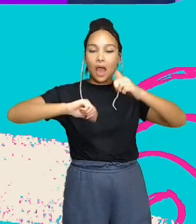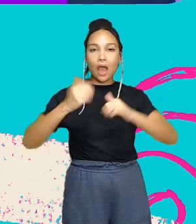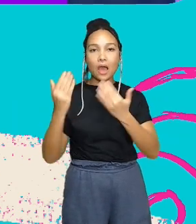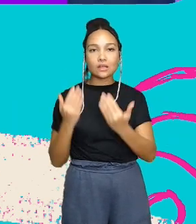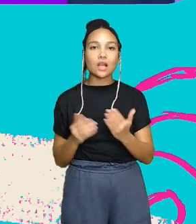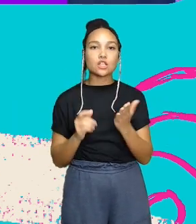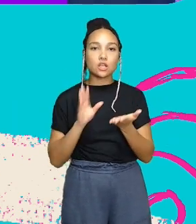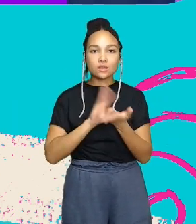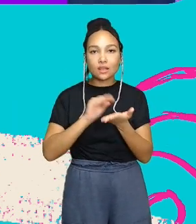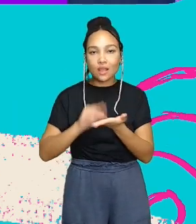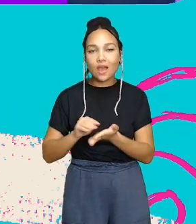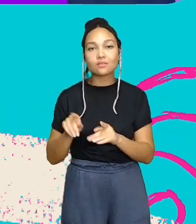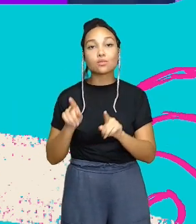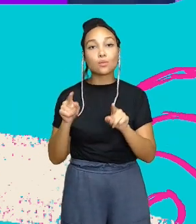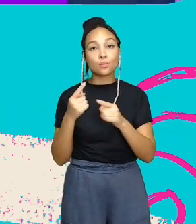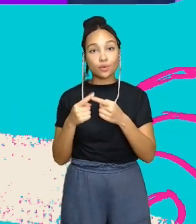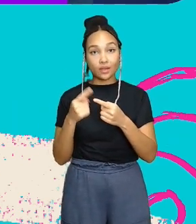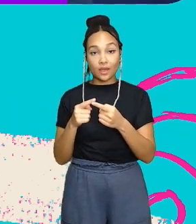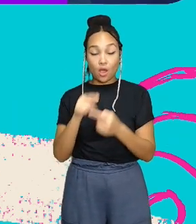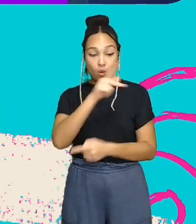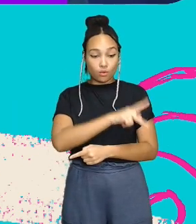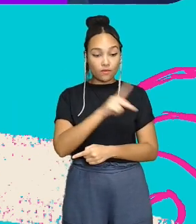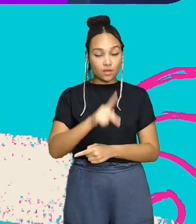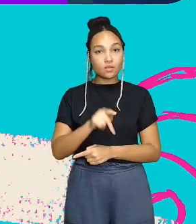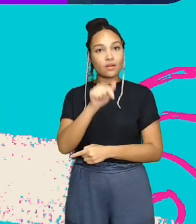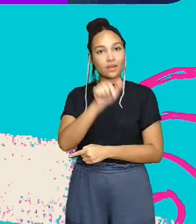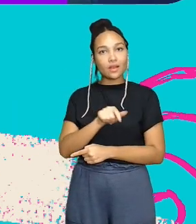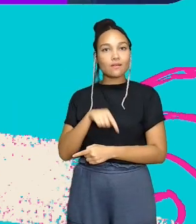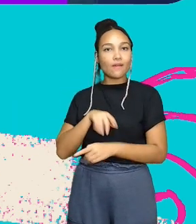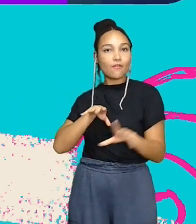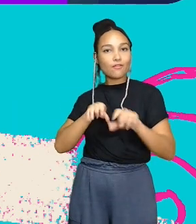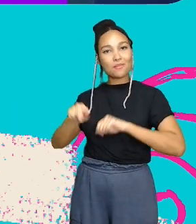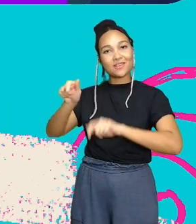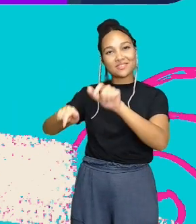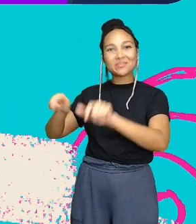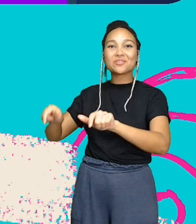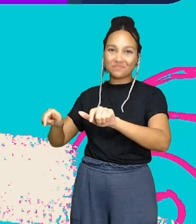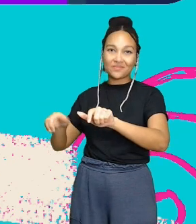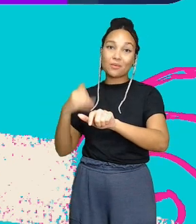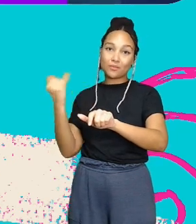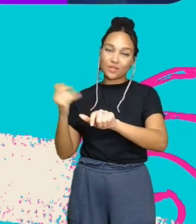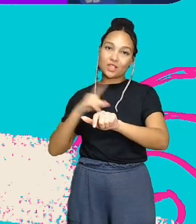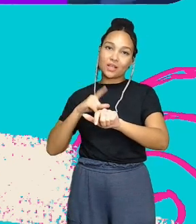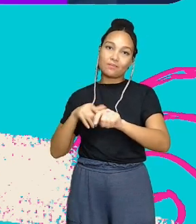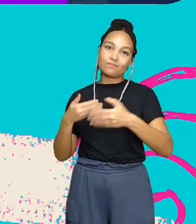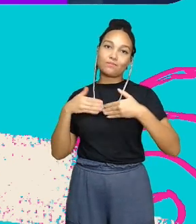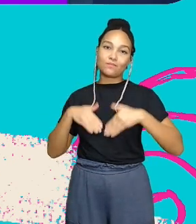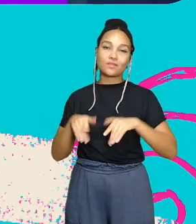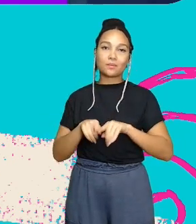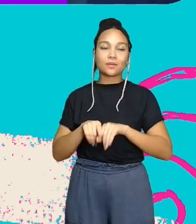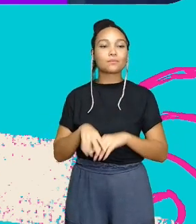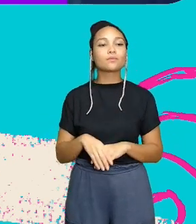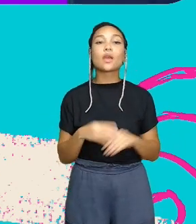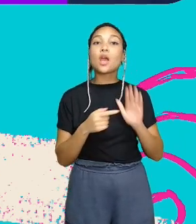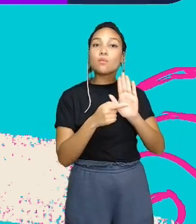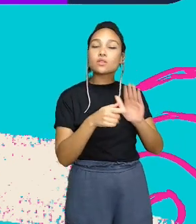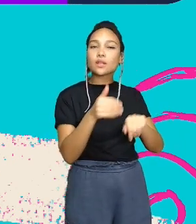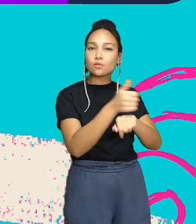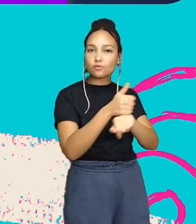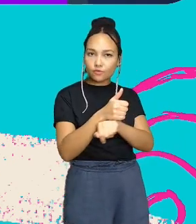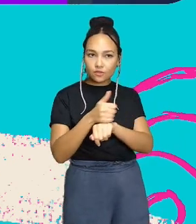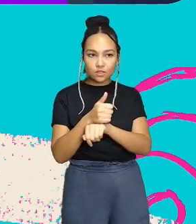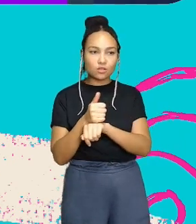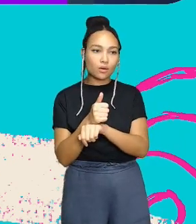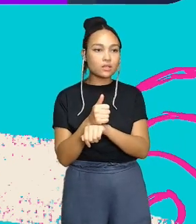porque ele está lá à frente nessa formação desses estudantes. Eu trouxe para vocês algumas profissões